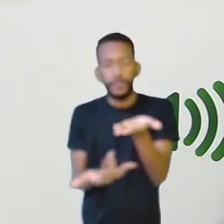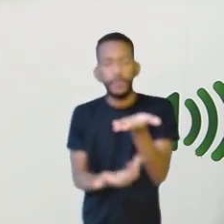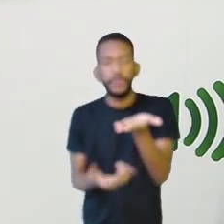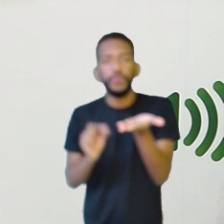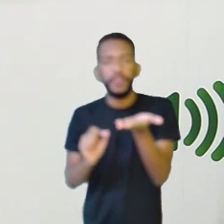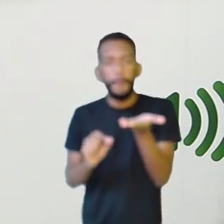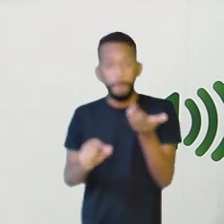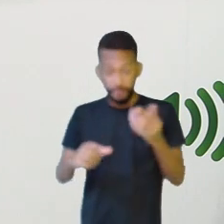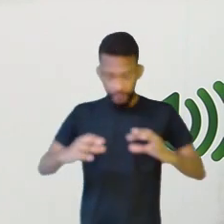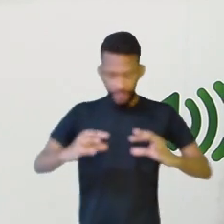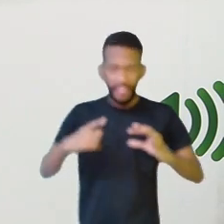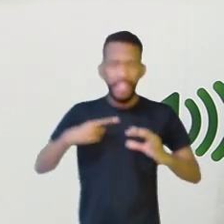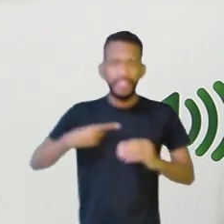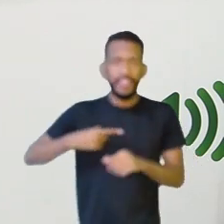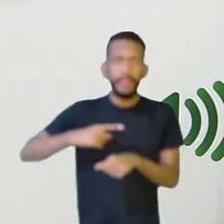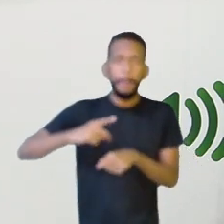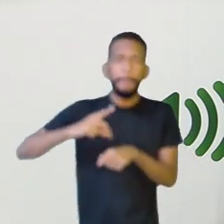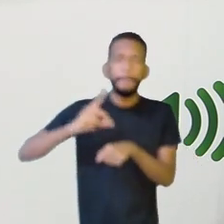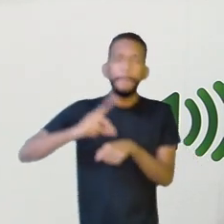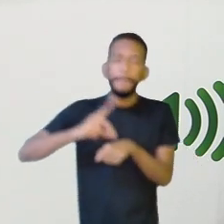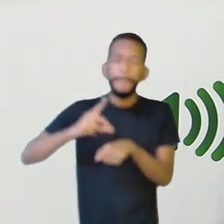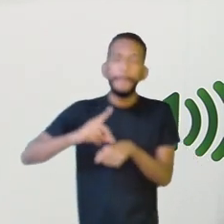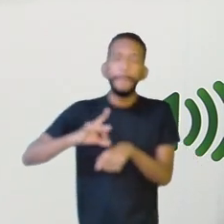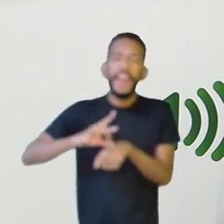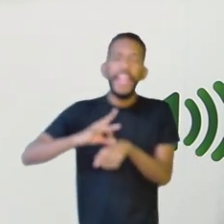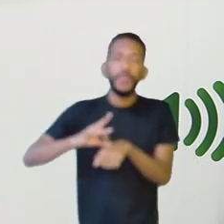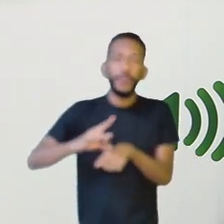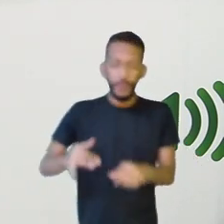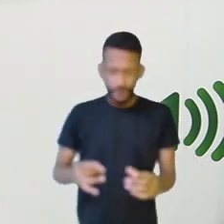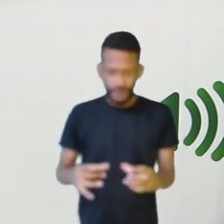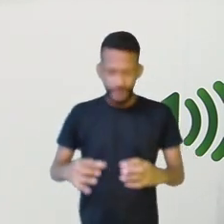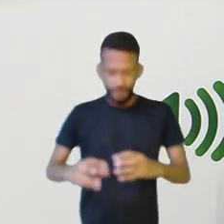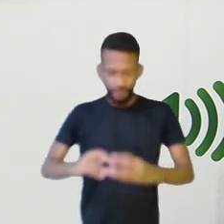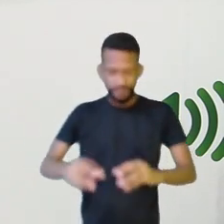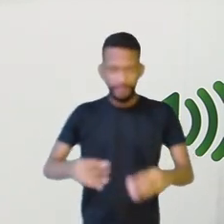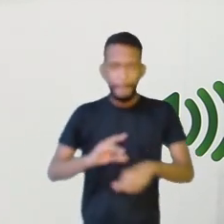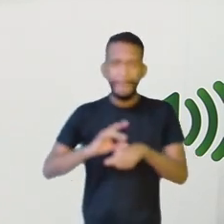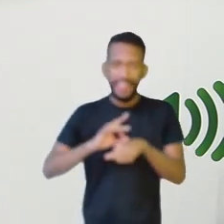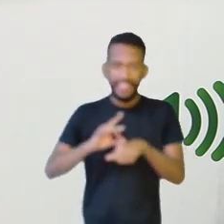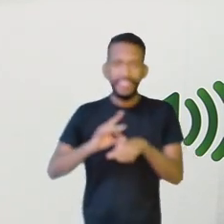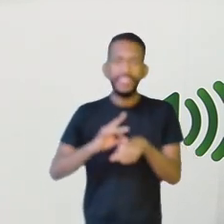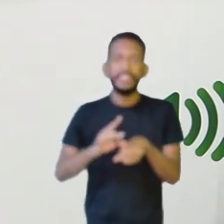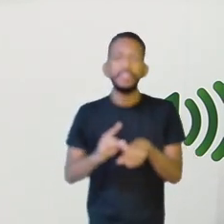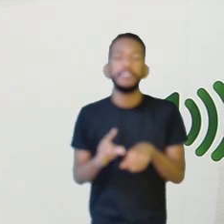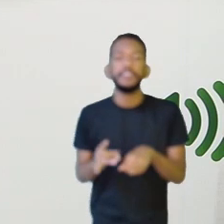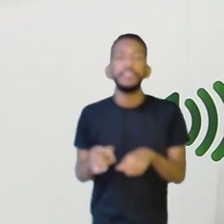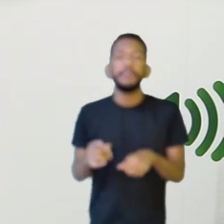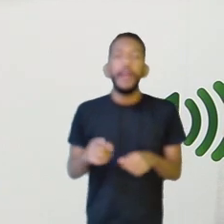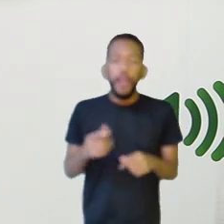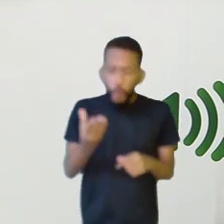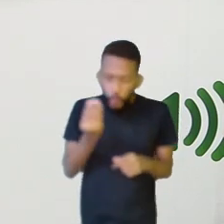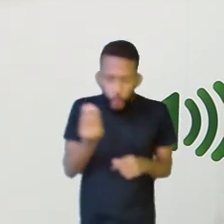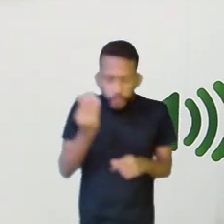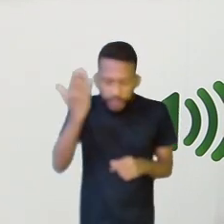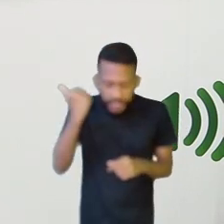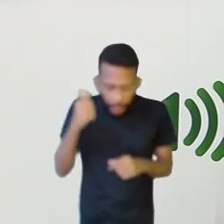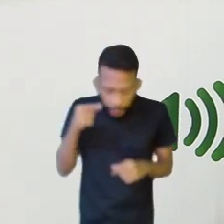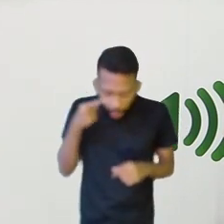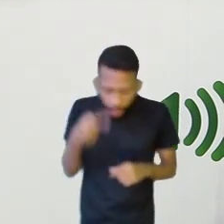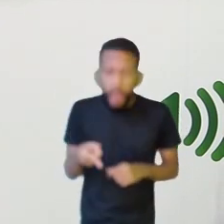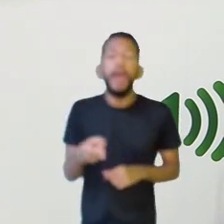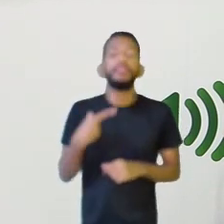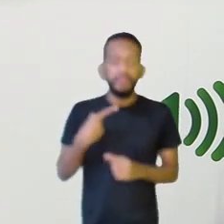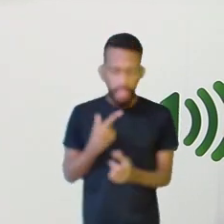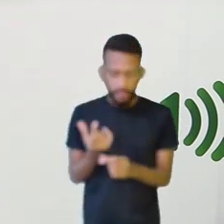o carvão. E quando é que a gente sabe que o carvão ele está em combustão? Tem uma coisa que acontece